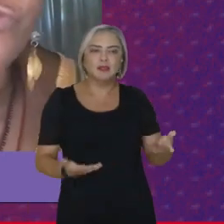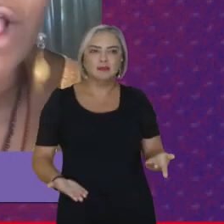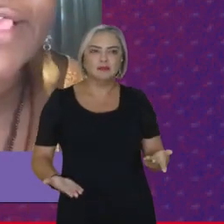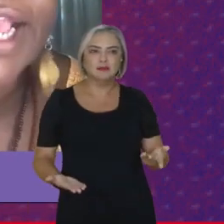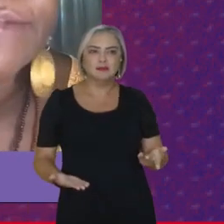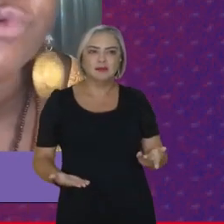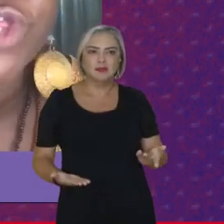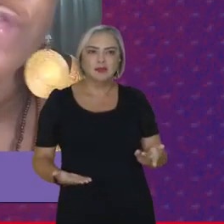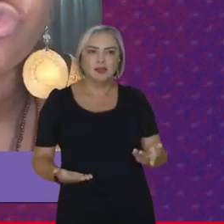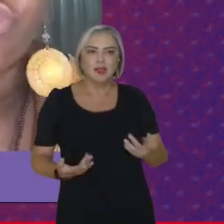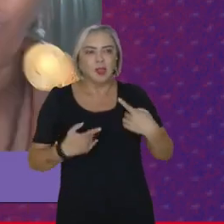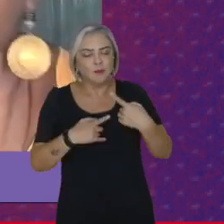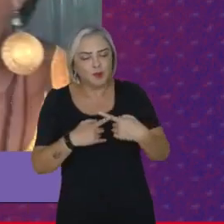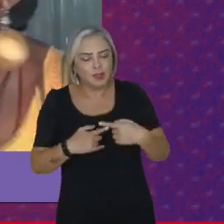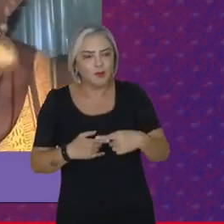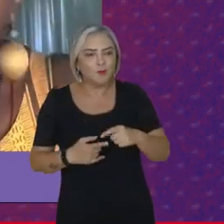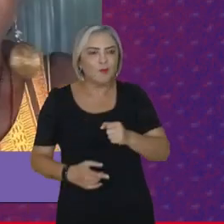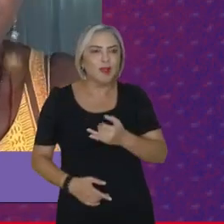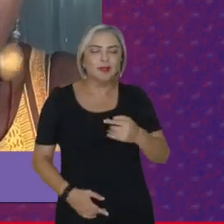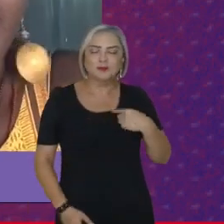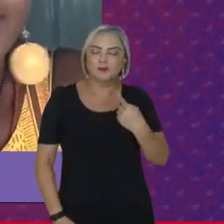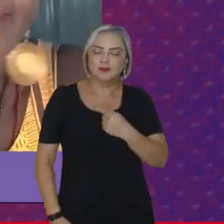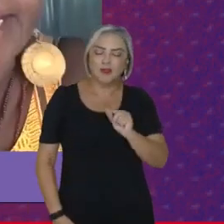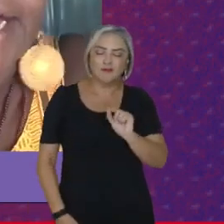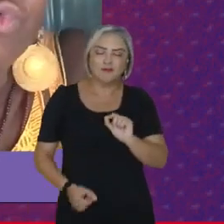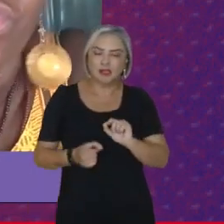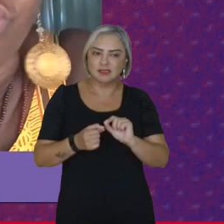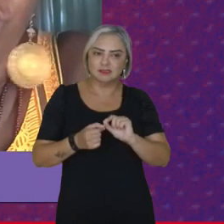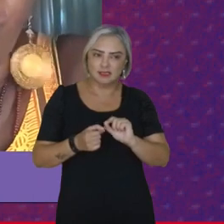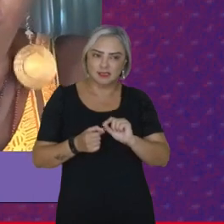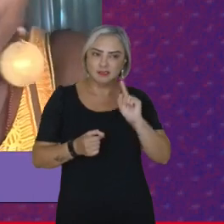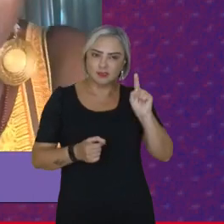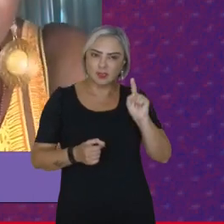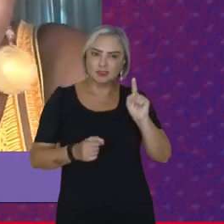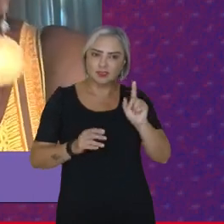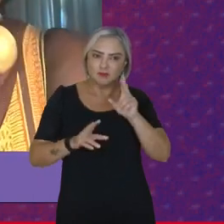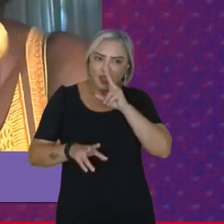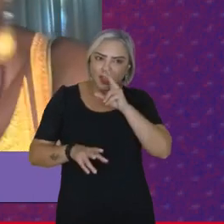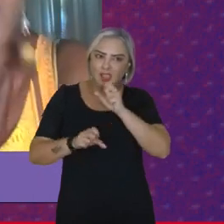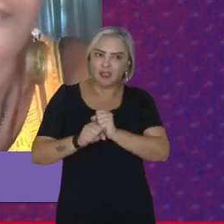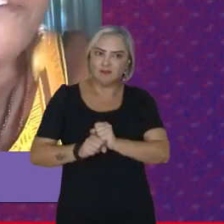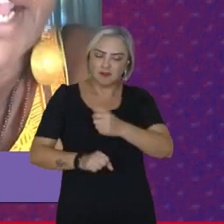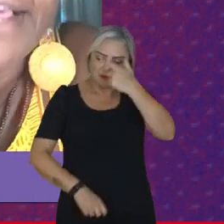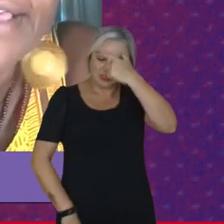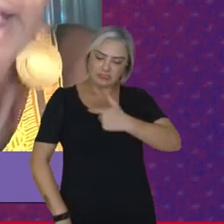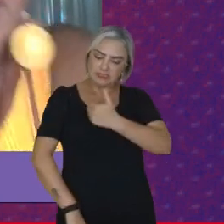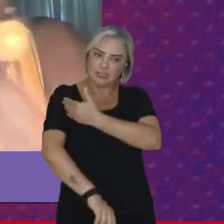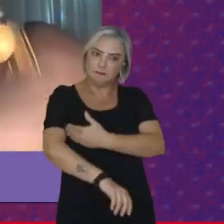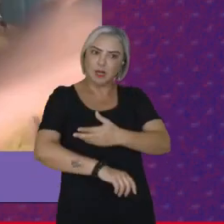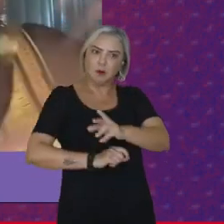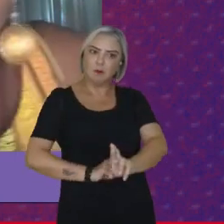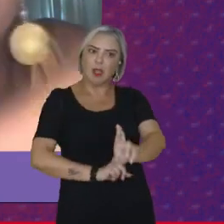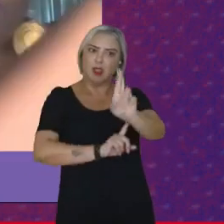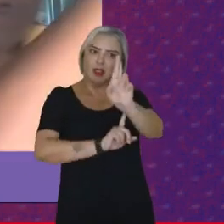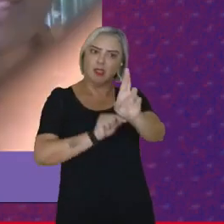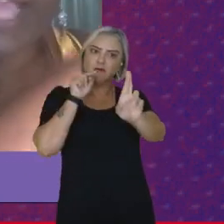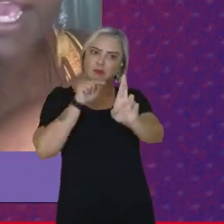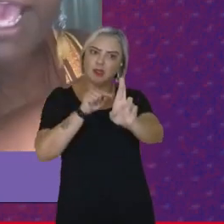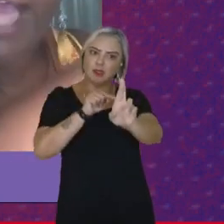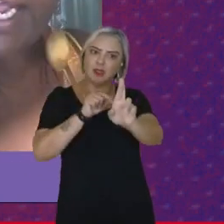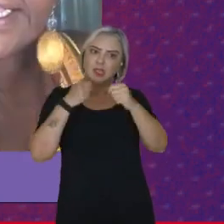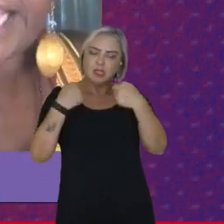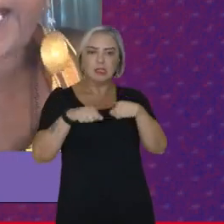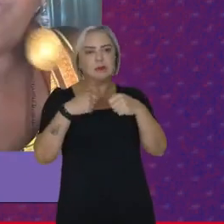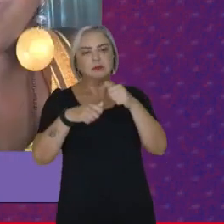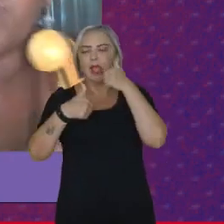Porque, ao não fazermos isso, nós estamos reiterando o ser branco como uma referência e que quem precisa